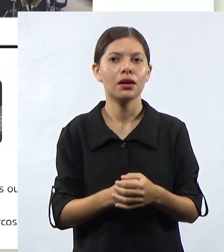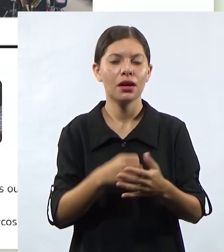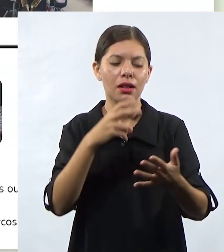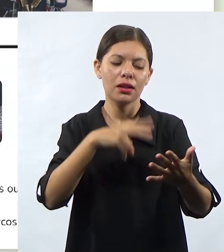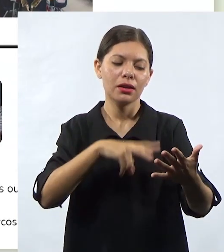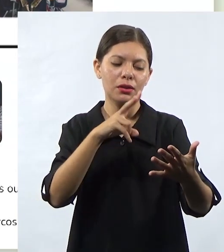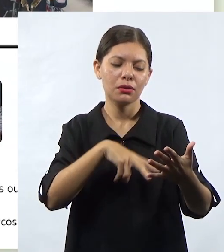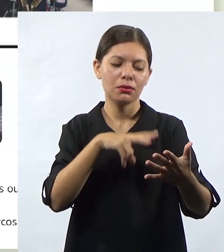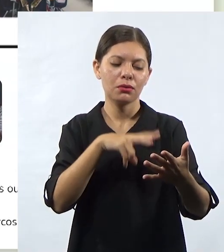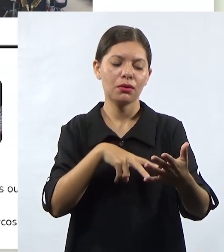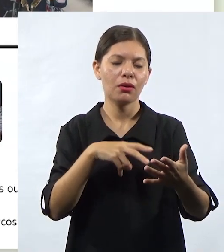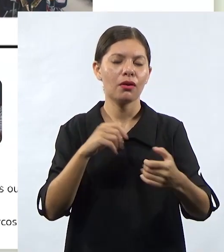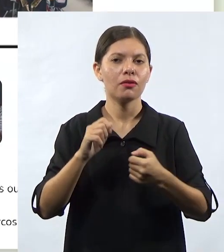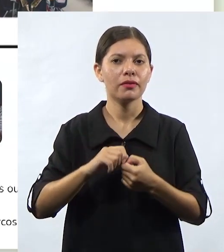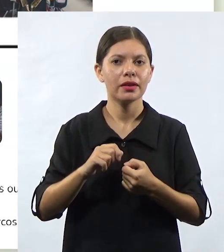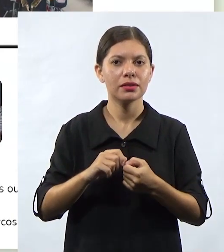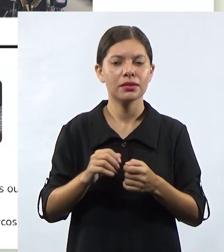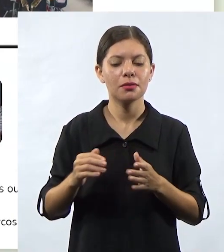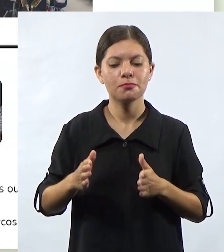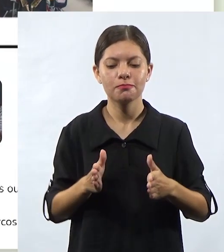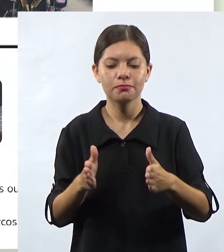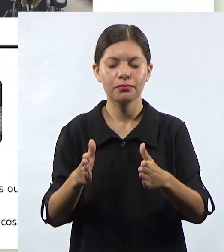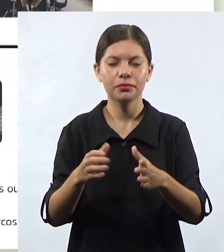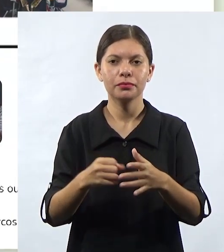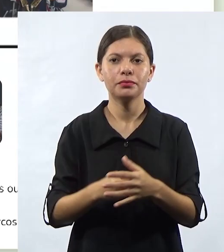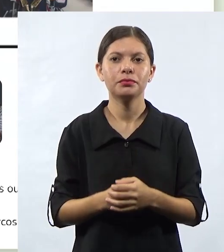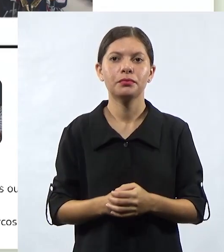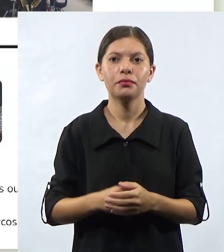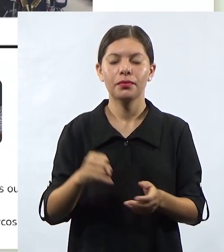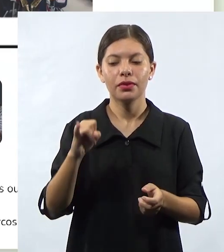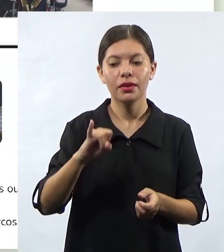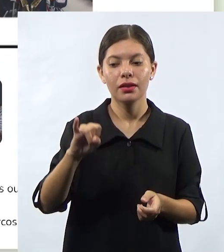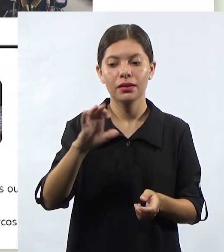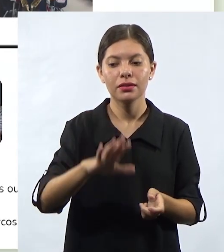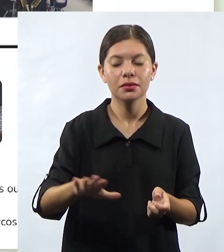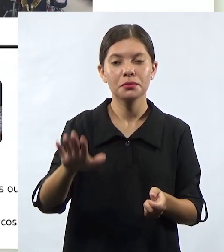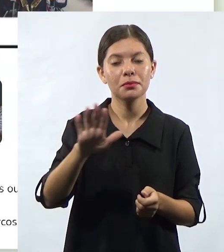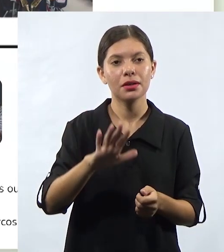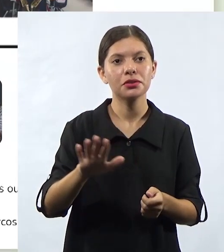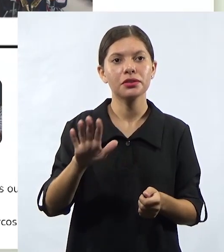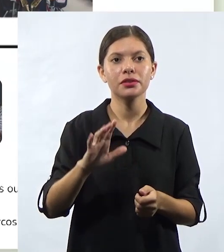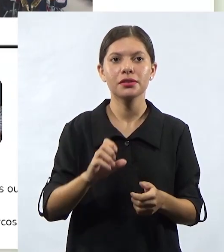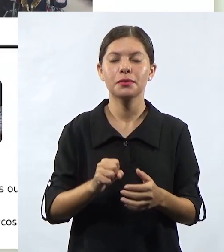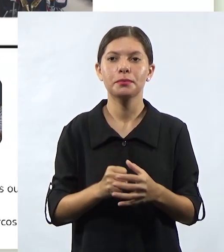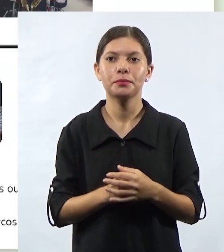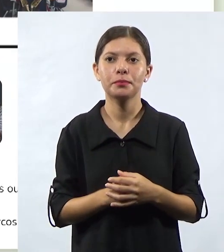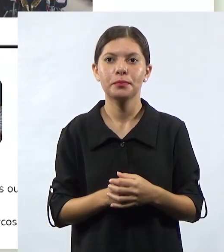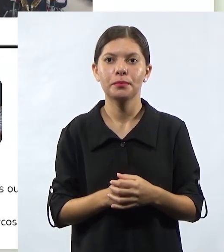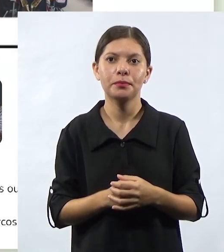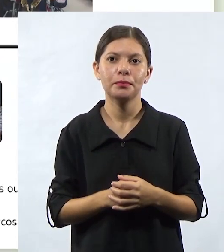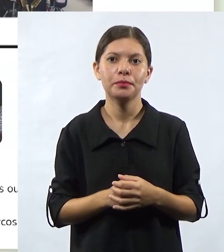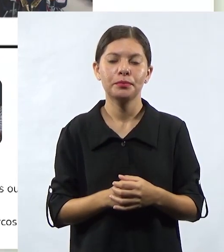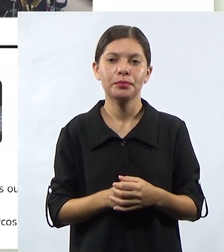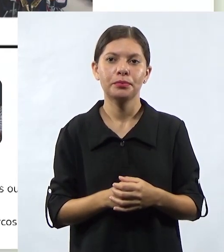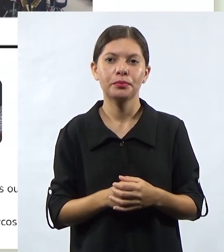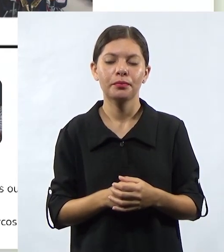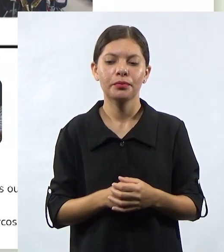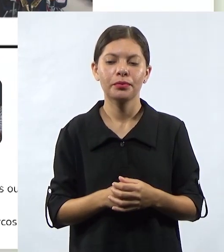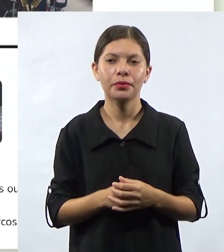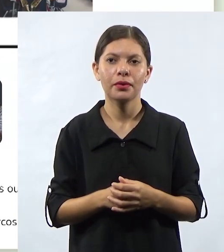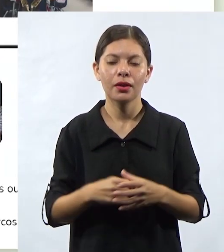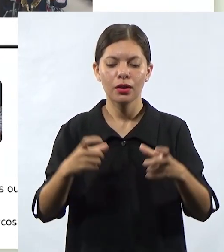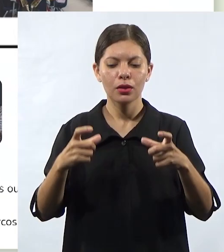fazer o percurso, ok? E as imagens. A maior parte das linhas do tempo tem imagens. imagem